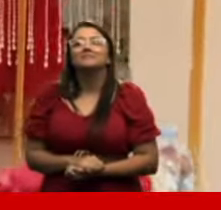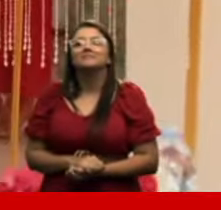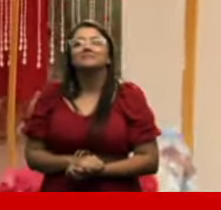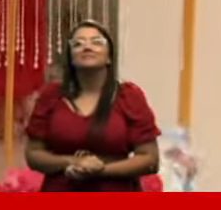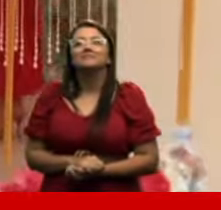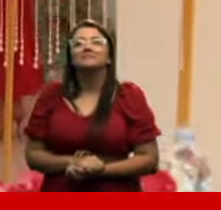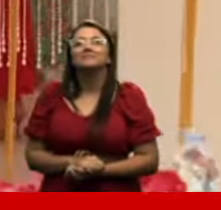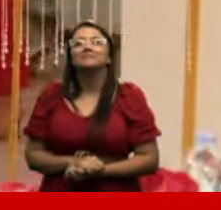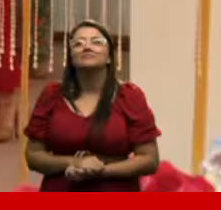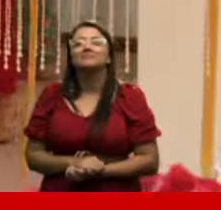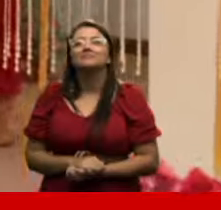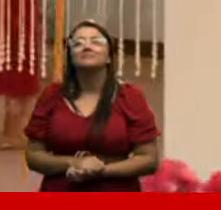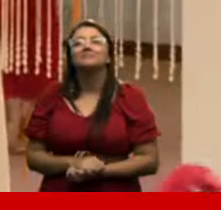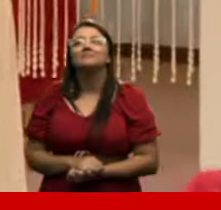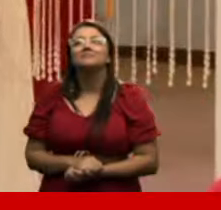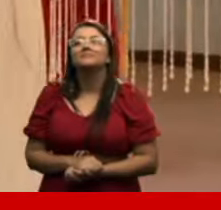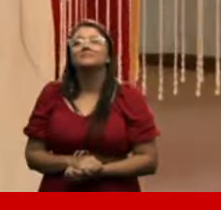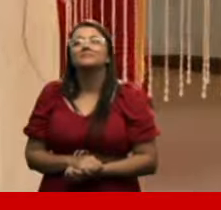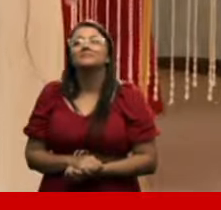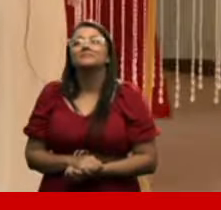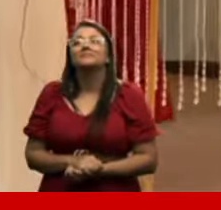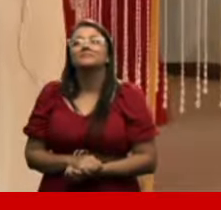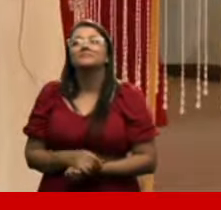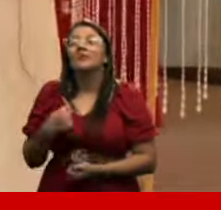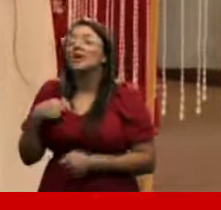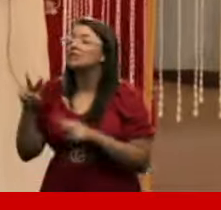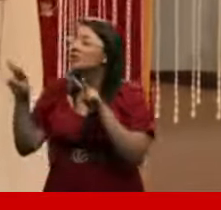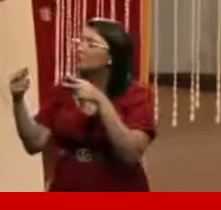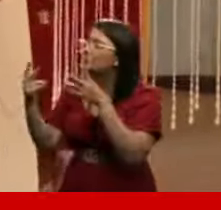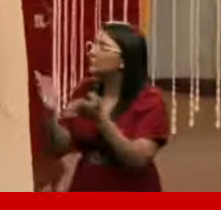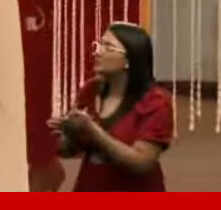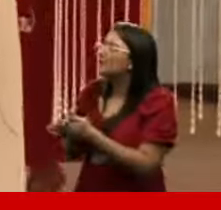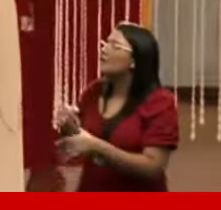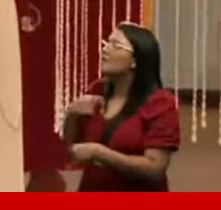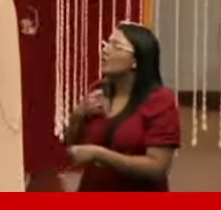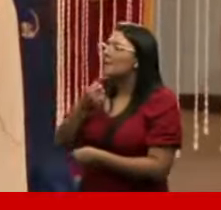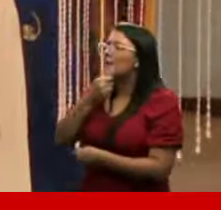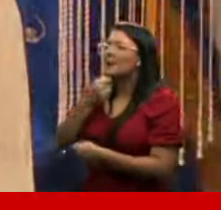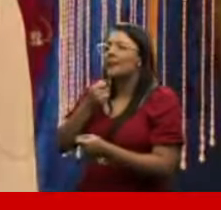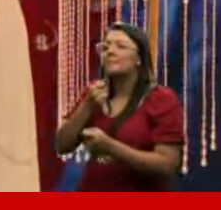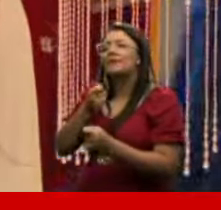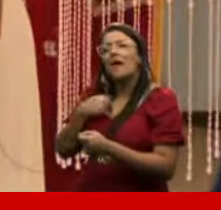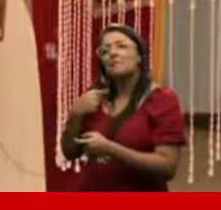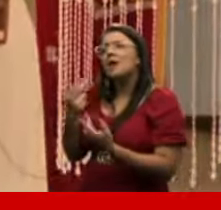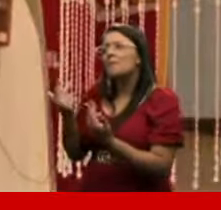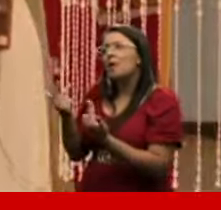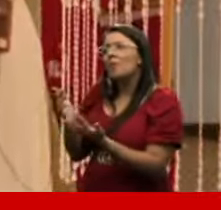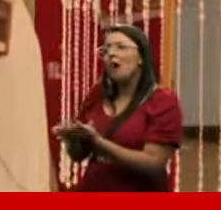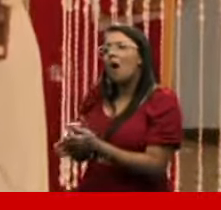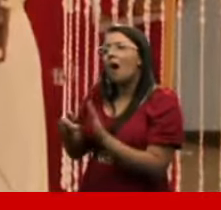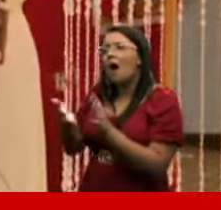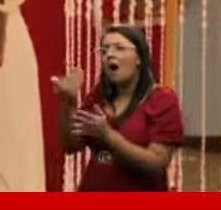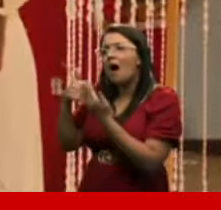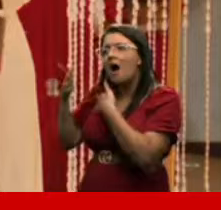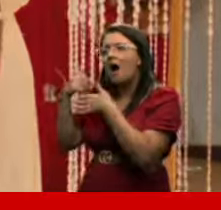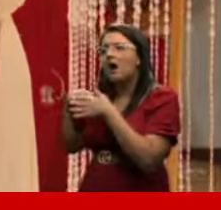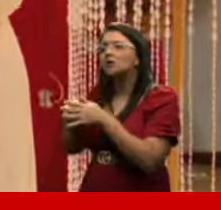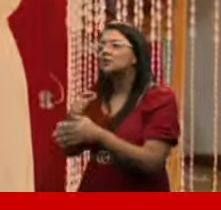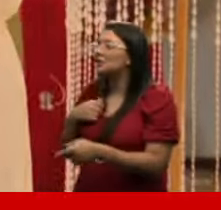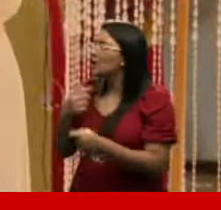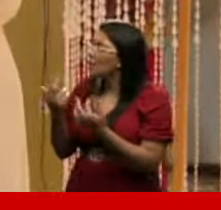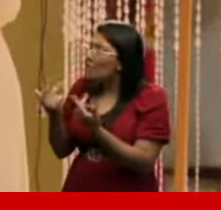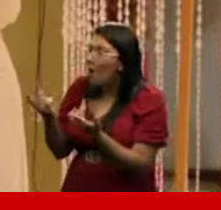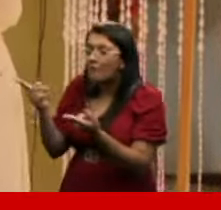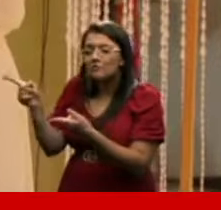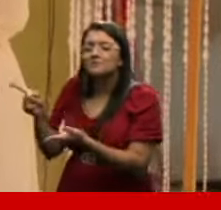Às vezes eu vejo você em mim. Às vezes eu estou lá fazendo programa, eu falo, minha mãe fazia isso. E muitas vezes eu me vejo